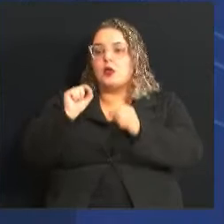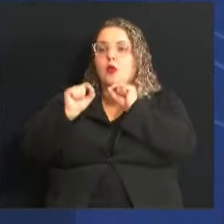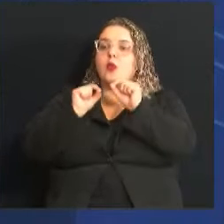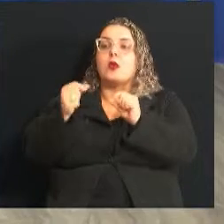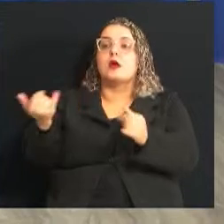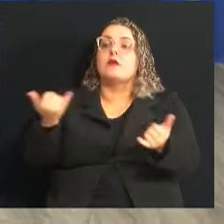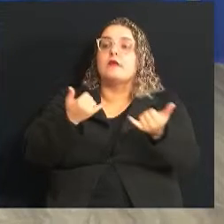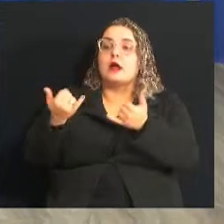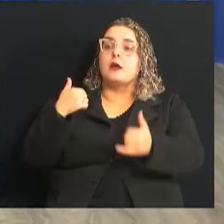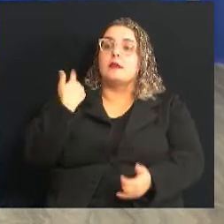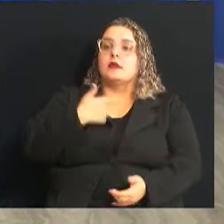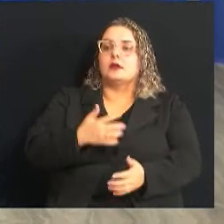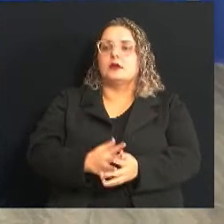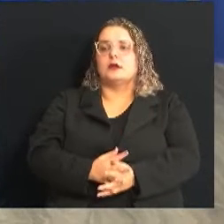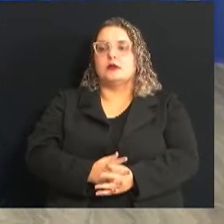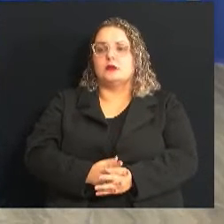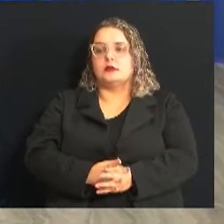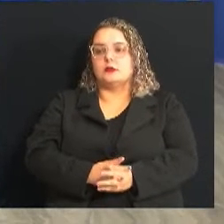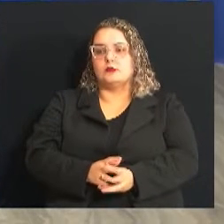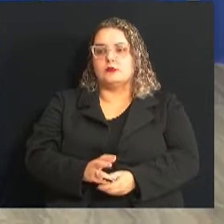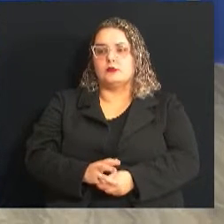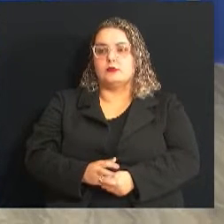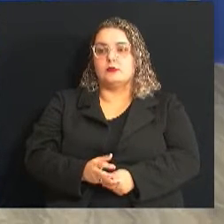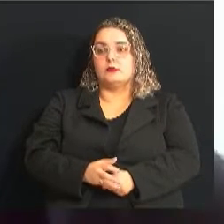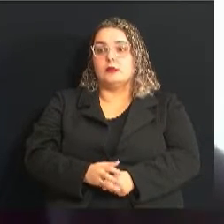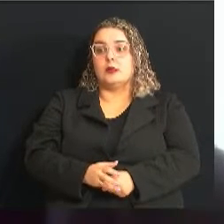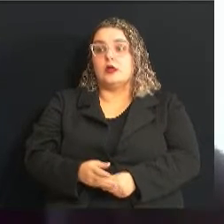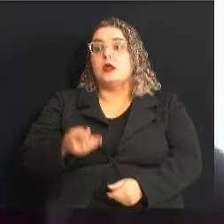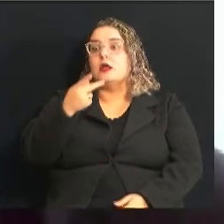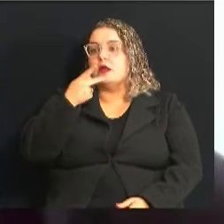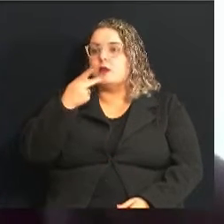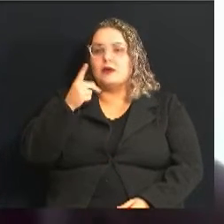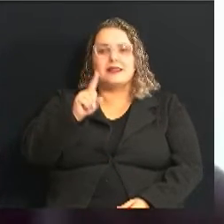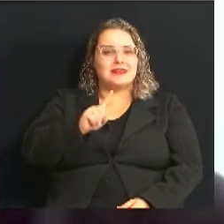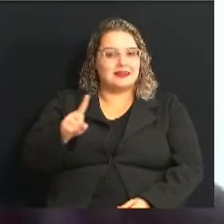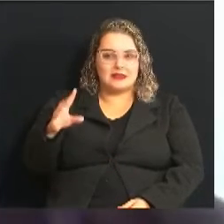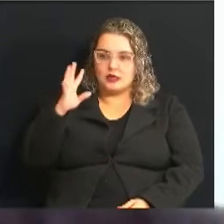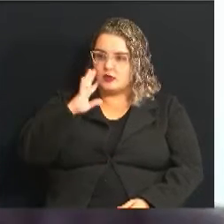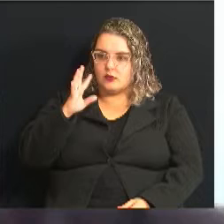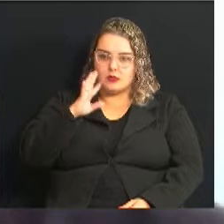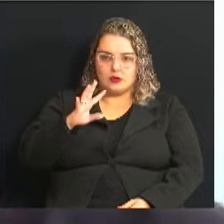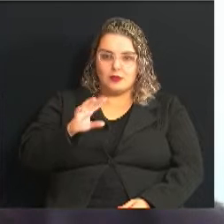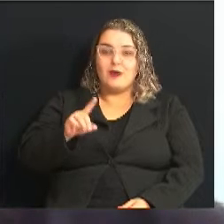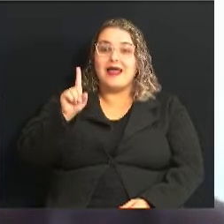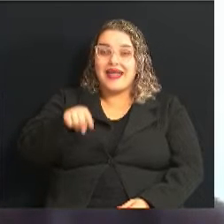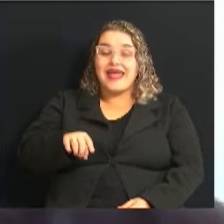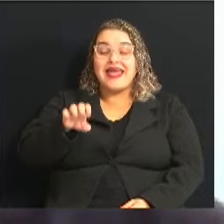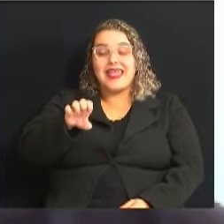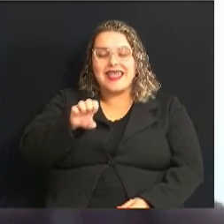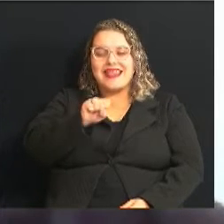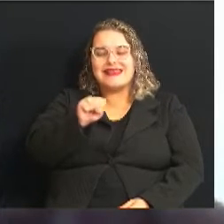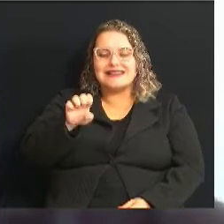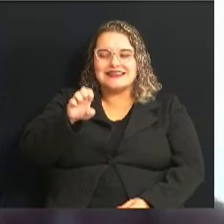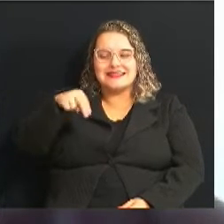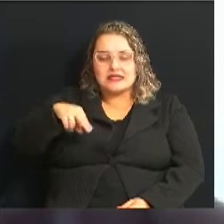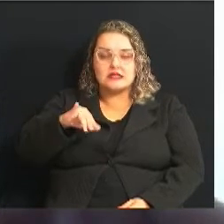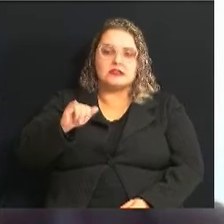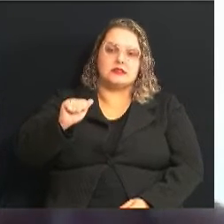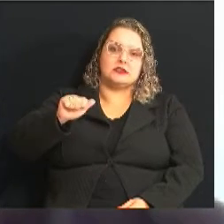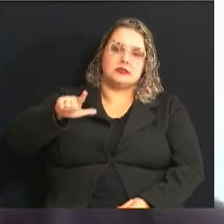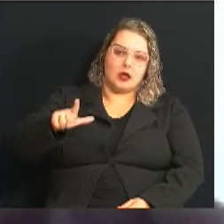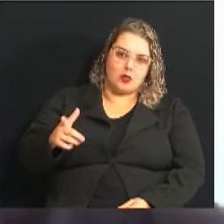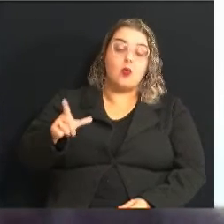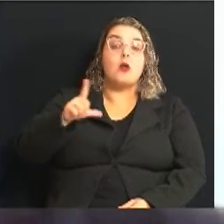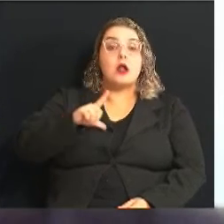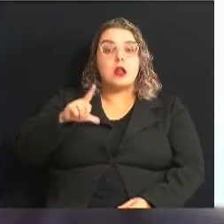isso para a gente, Raul? Olha, eu falo que não é legal, é essencial, fundamental a gente ter